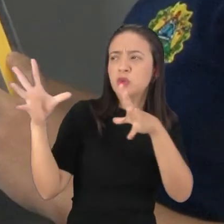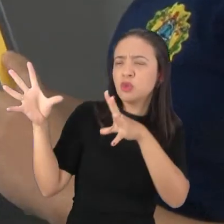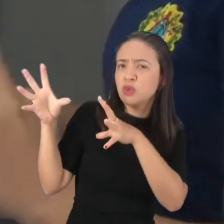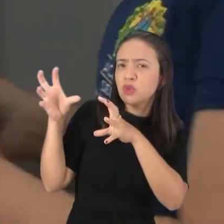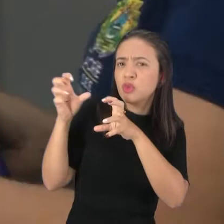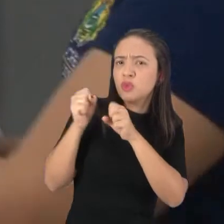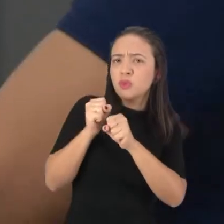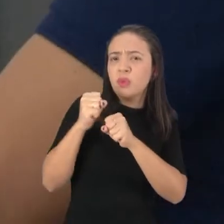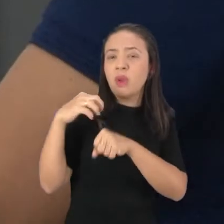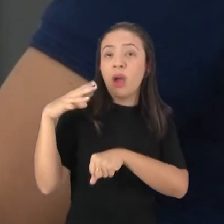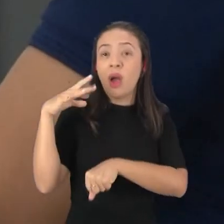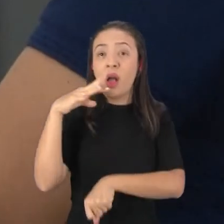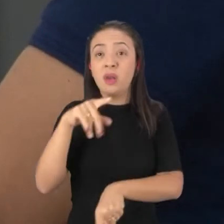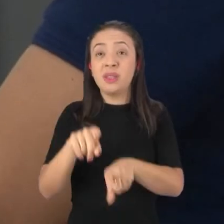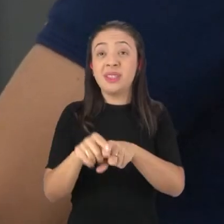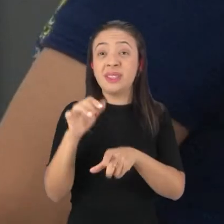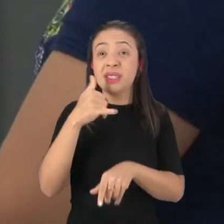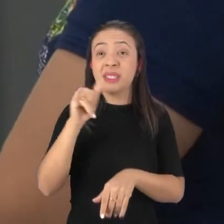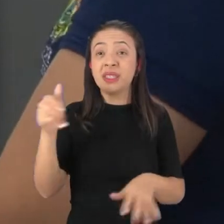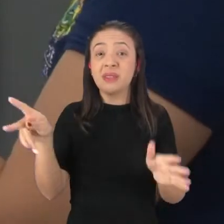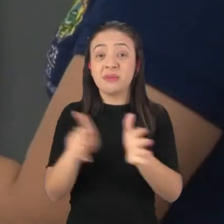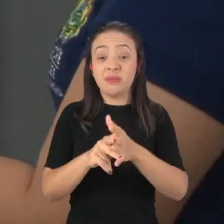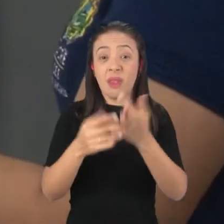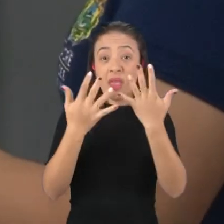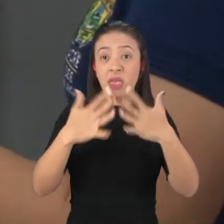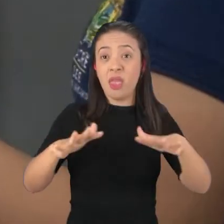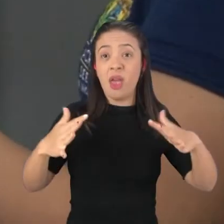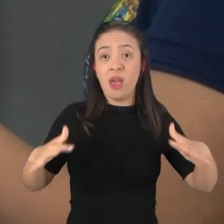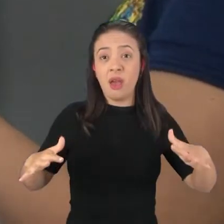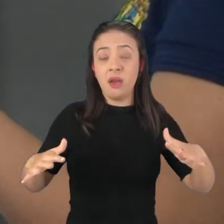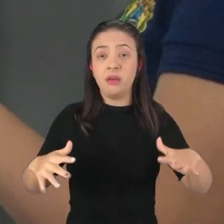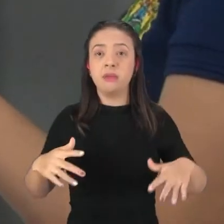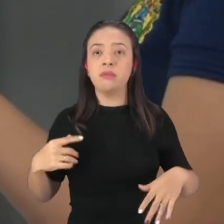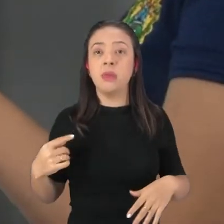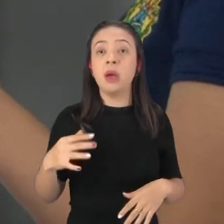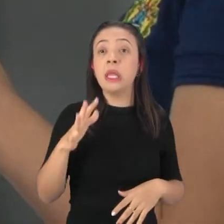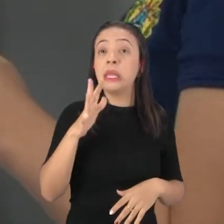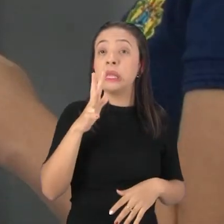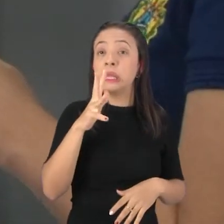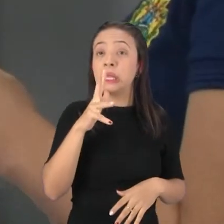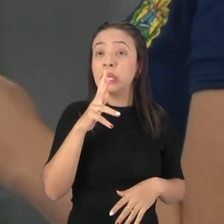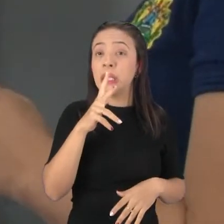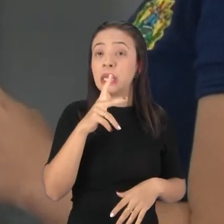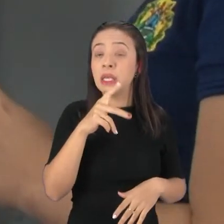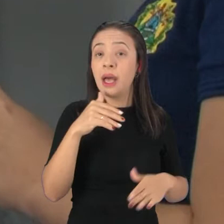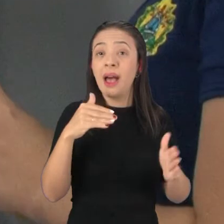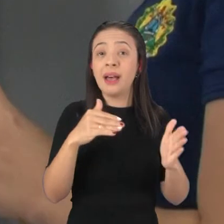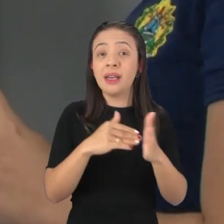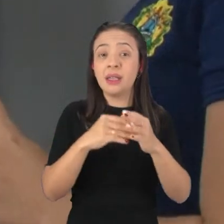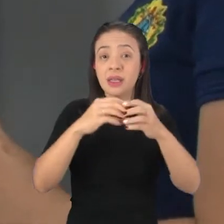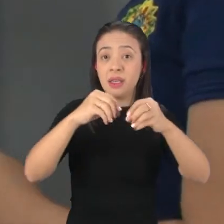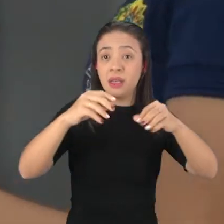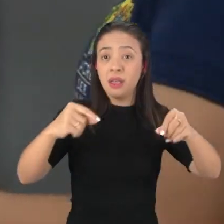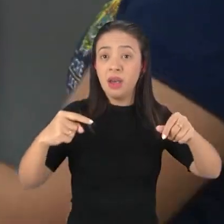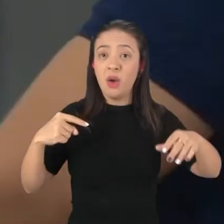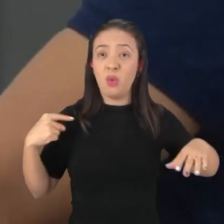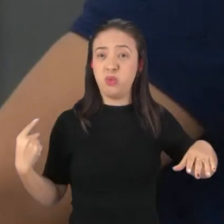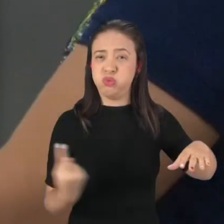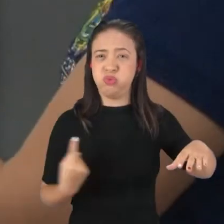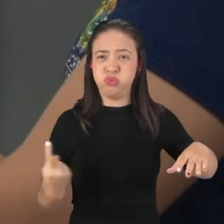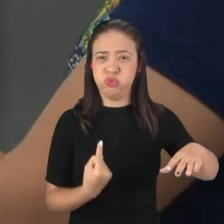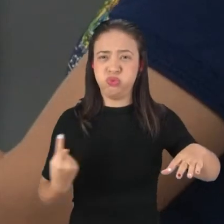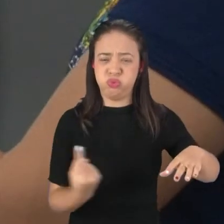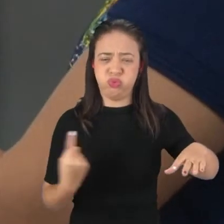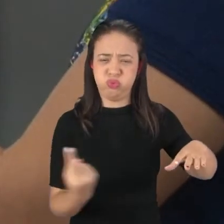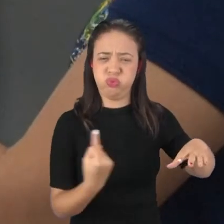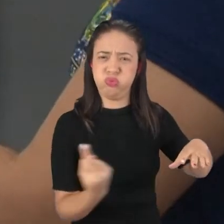coletam calor e energia da água. Furacões movem-se lentamente para a Terra à medida que eles se tornam